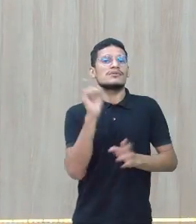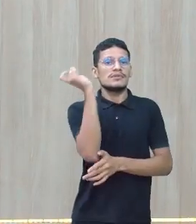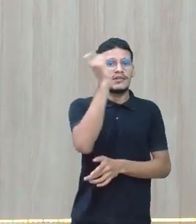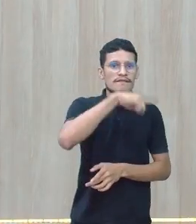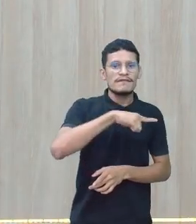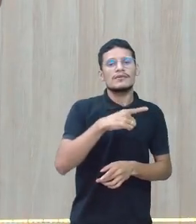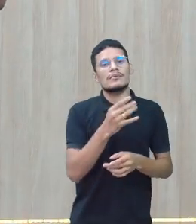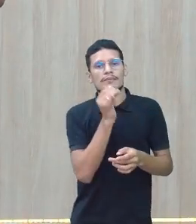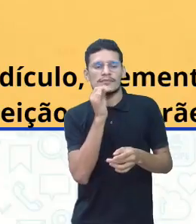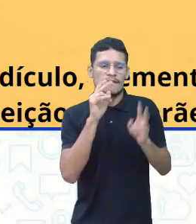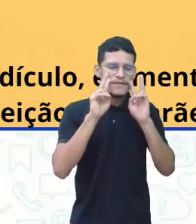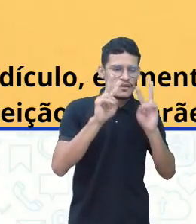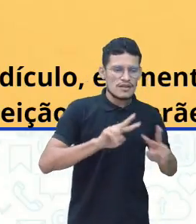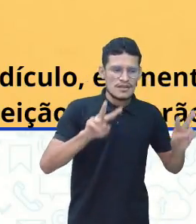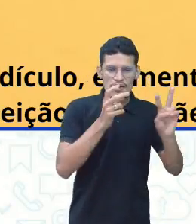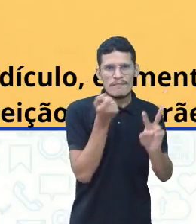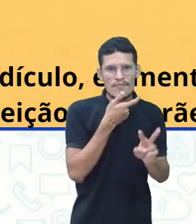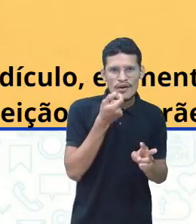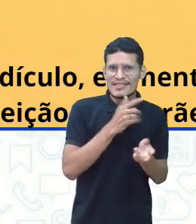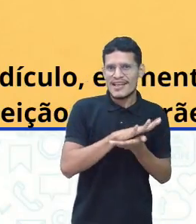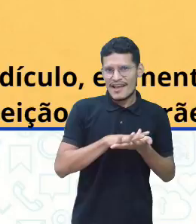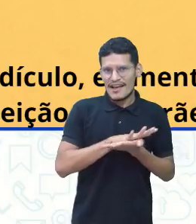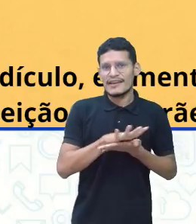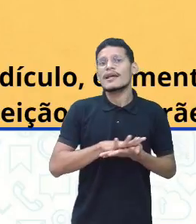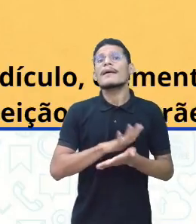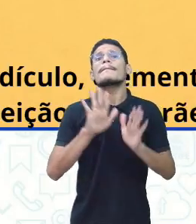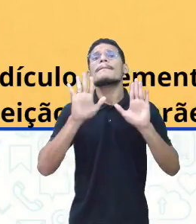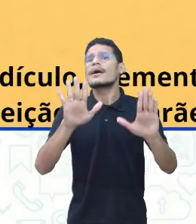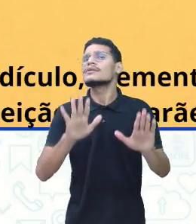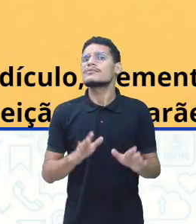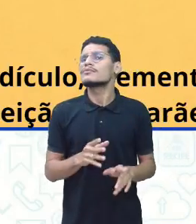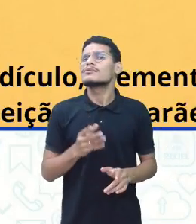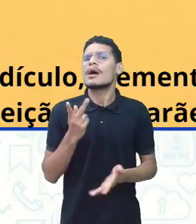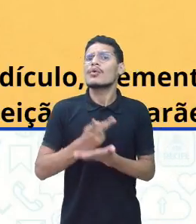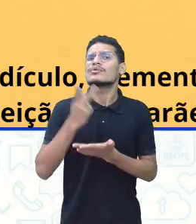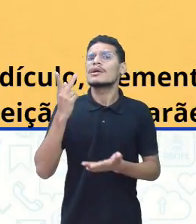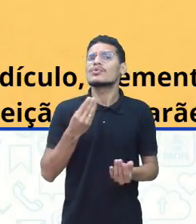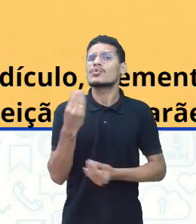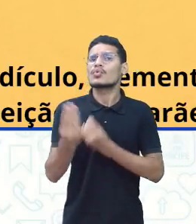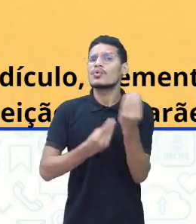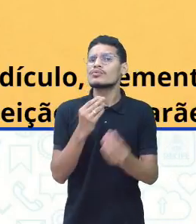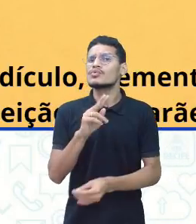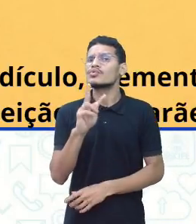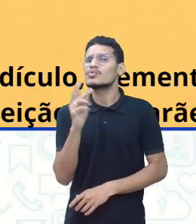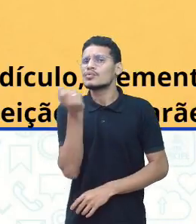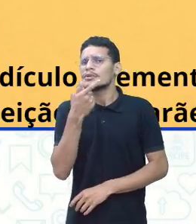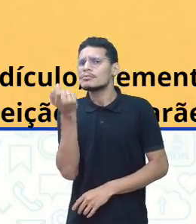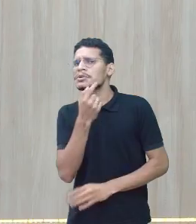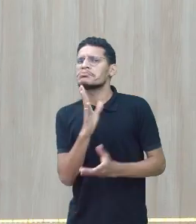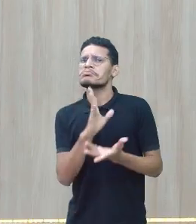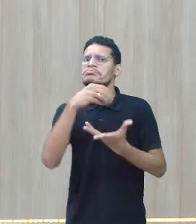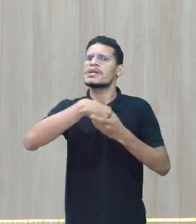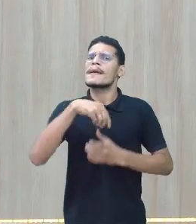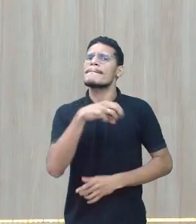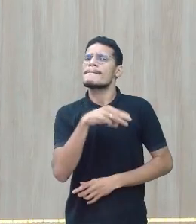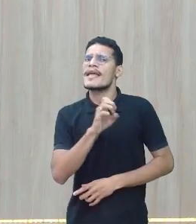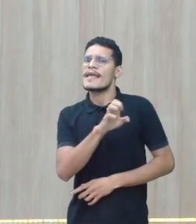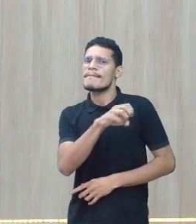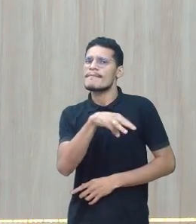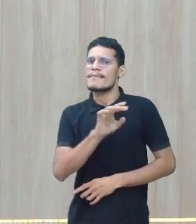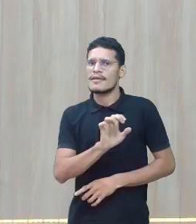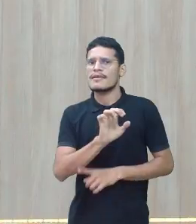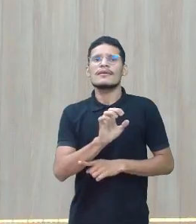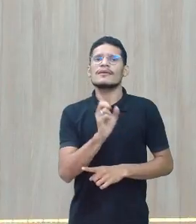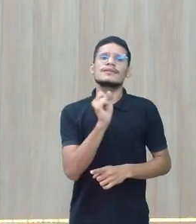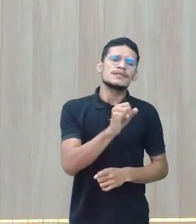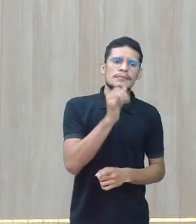mesmo? Mas o que é que causa o humor no meme? O que é que faz com que um meme seja engraçado e outro